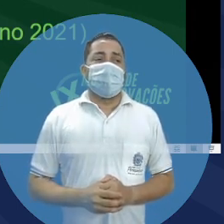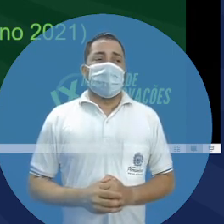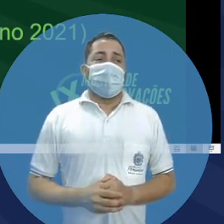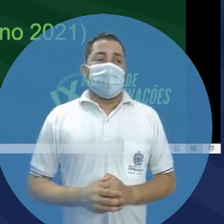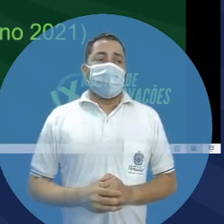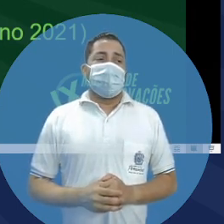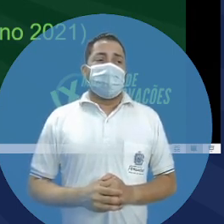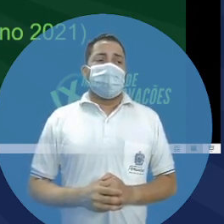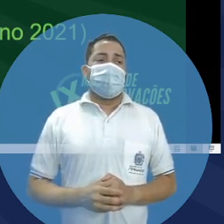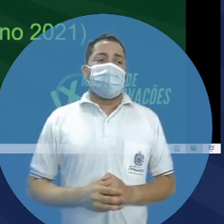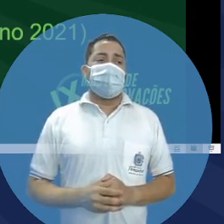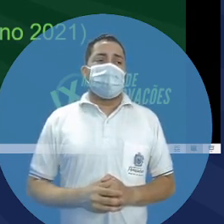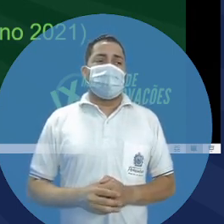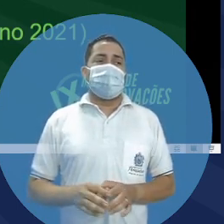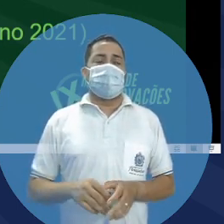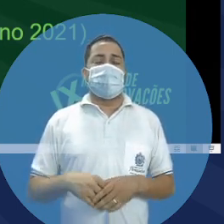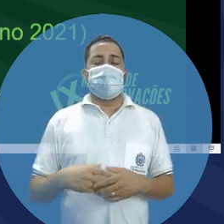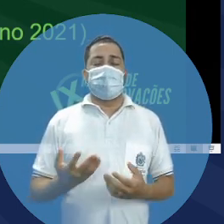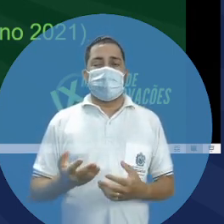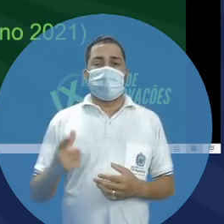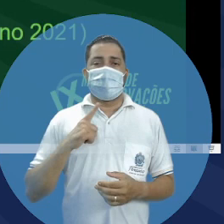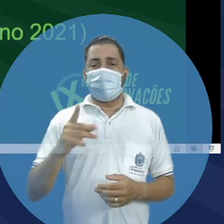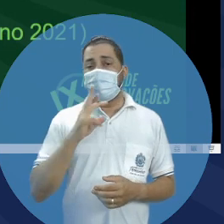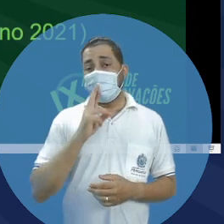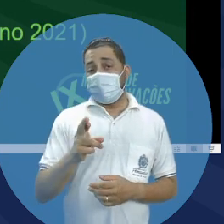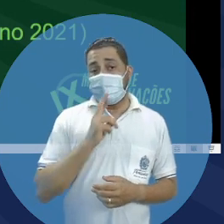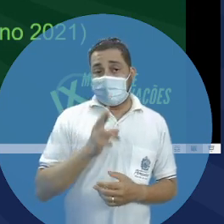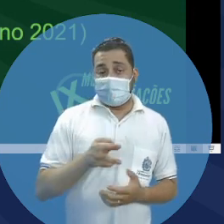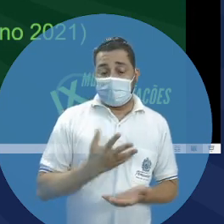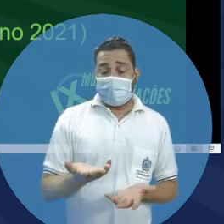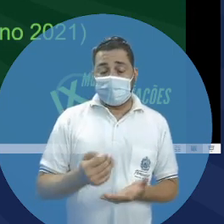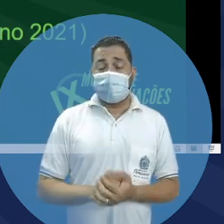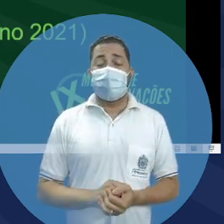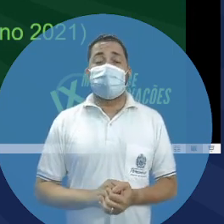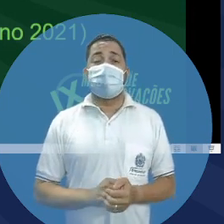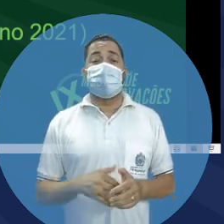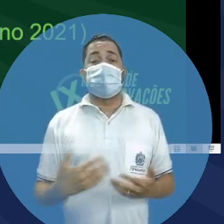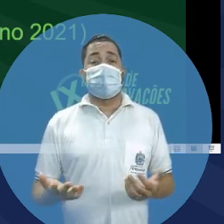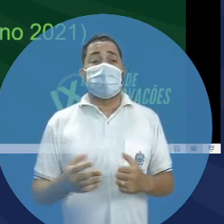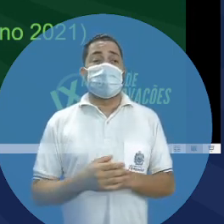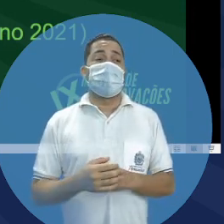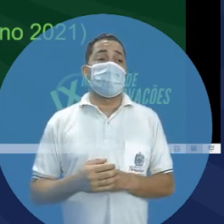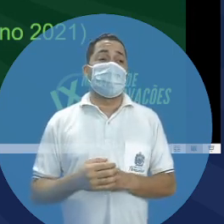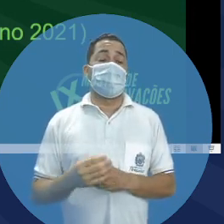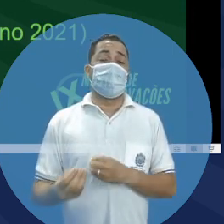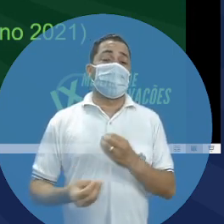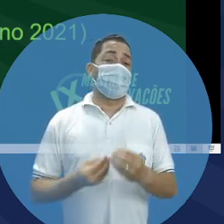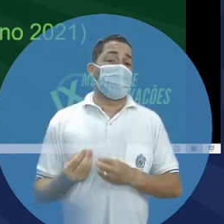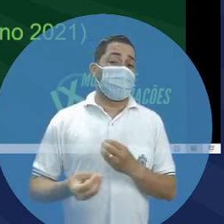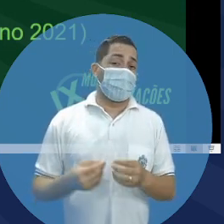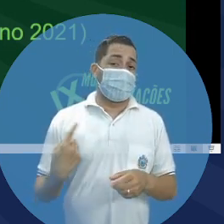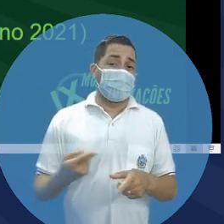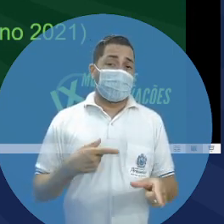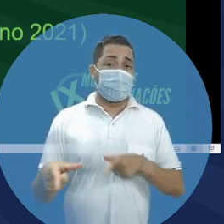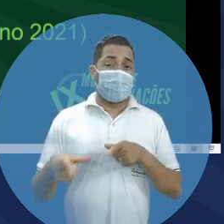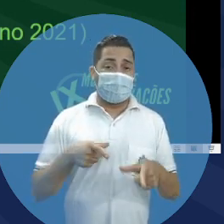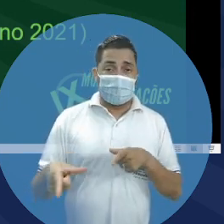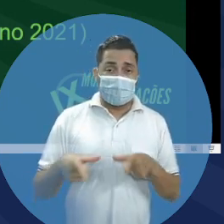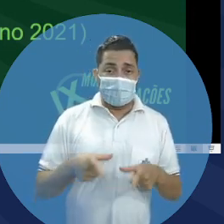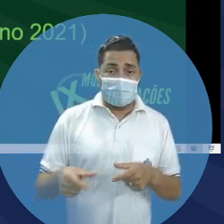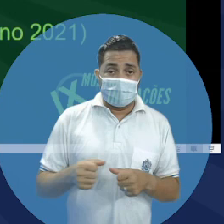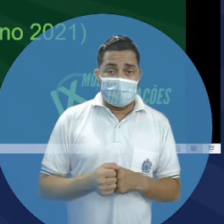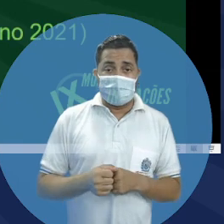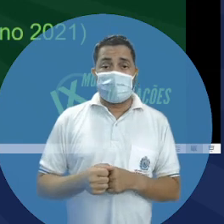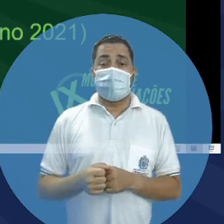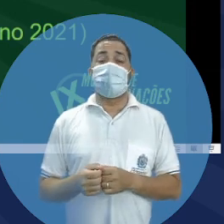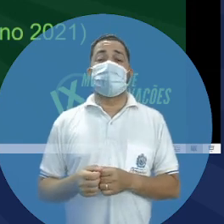E aí, nossos resultados e evidências é que, como a gente começou um trabalho no final do ano de 2019, a